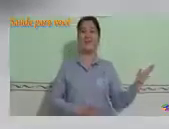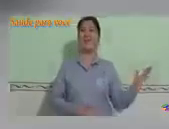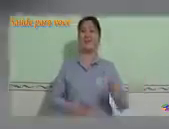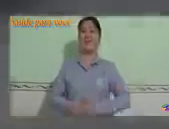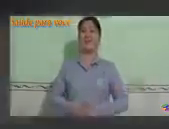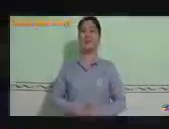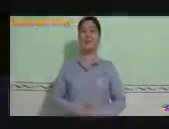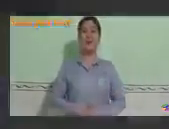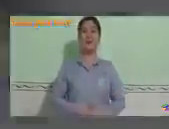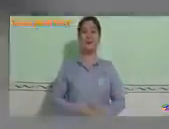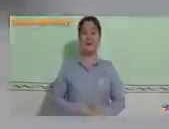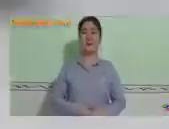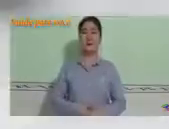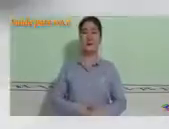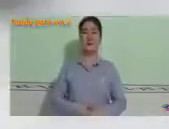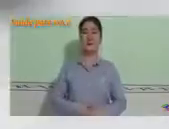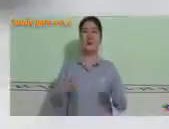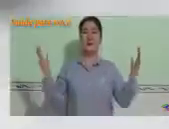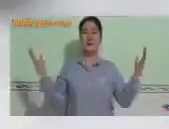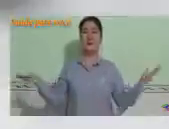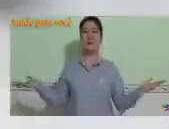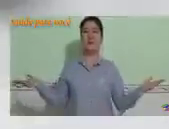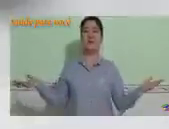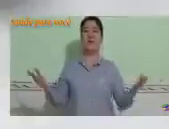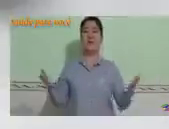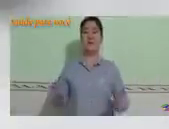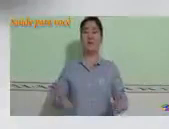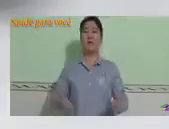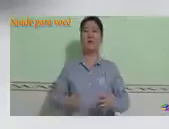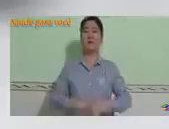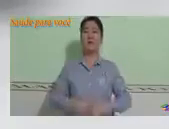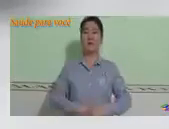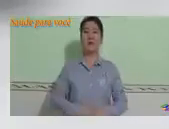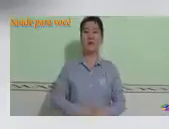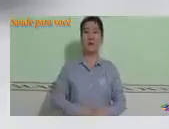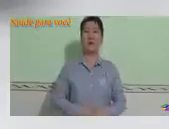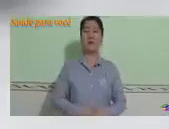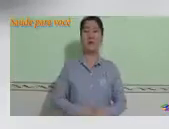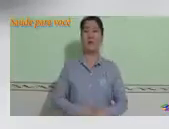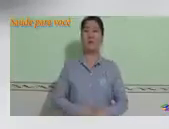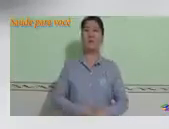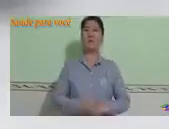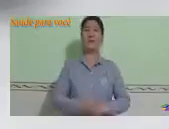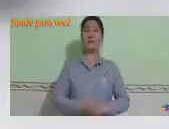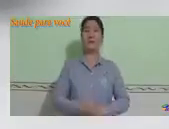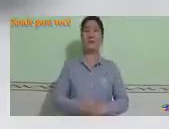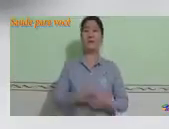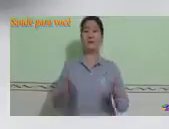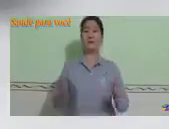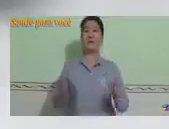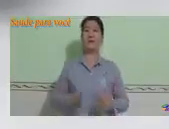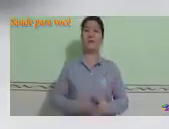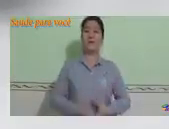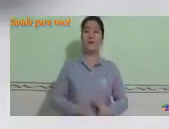Além deles, esse nutriente também está presente nas sementes como chia e linhaça, castanhas, nozes e azeite